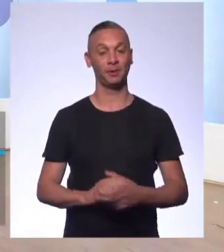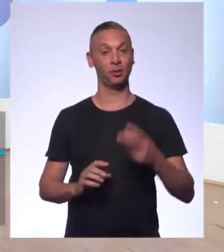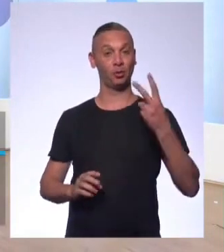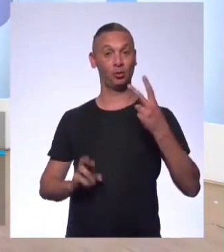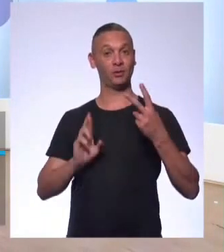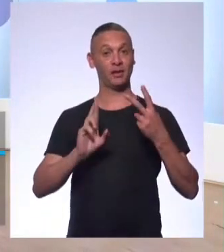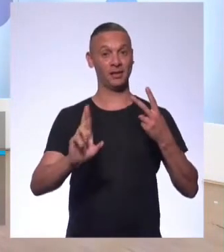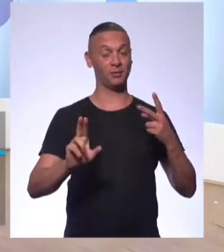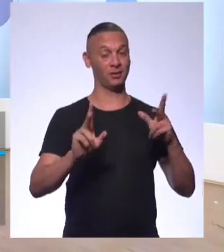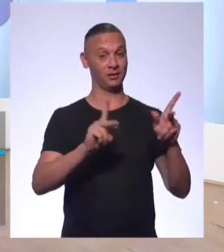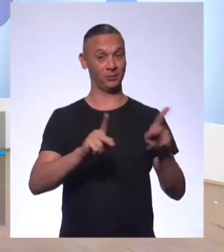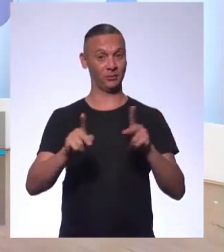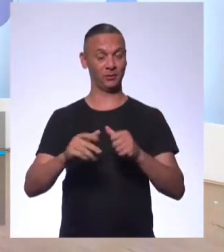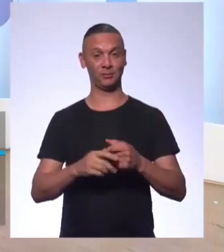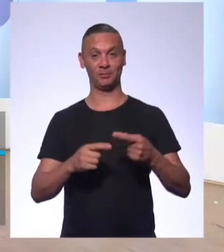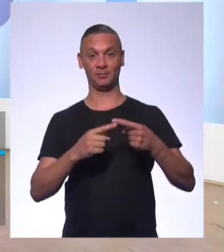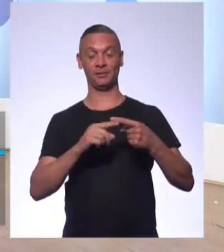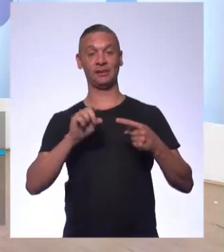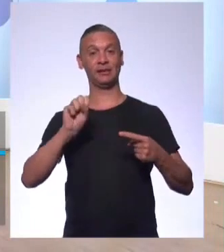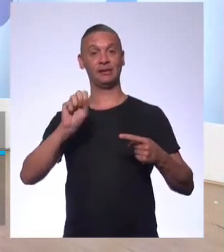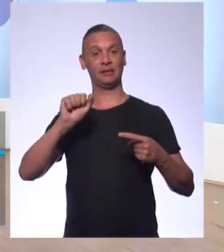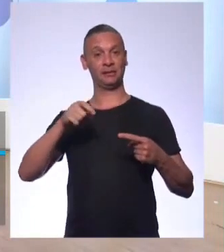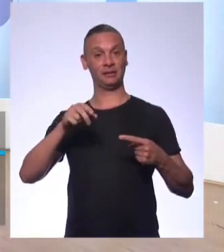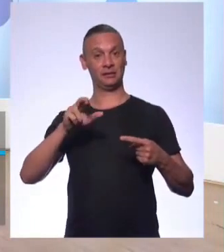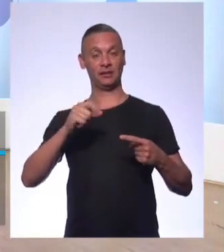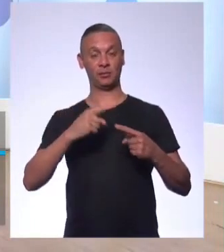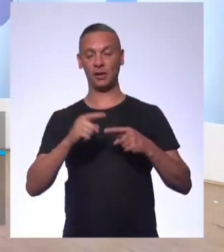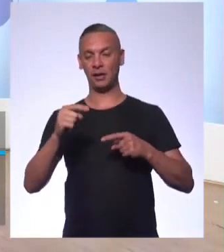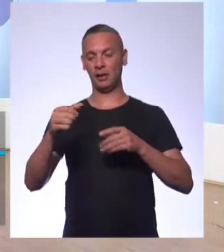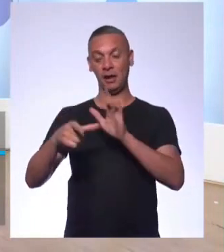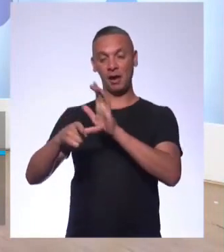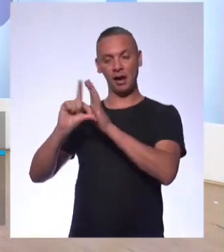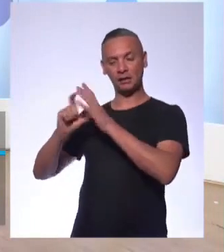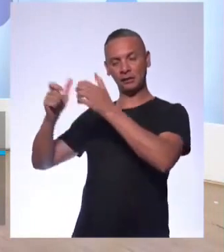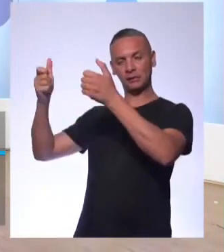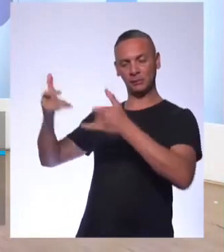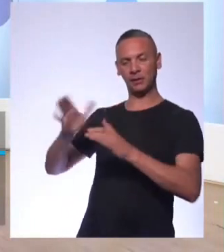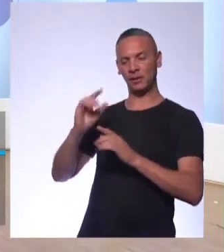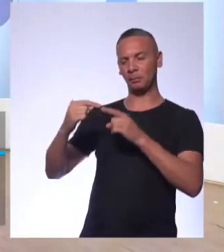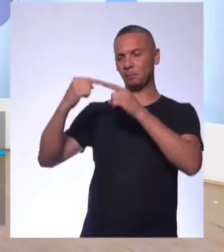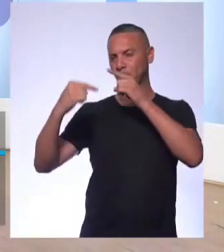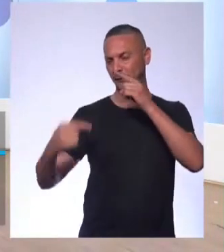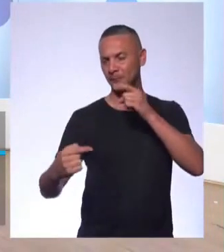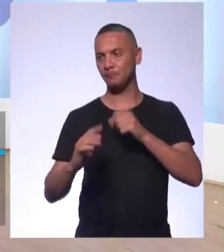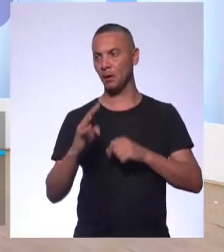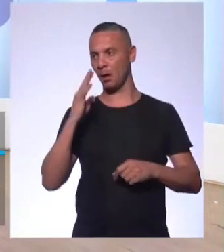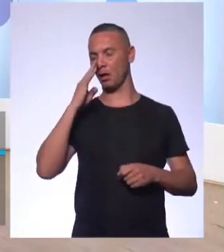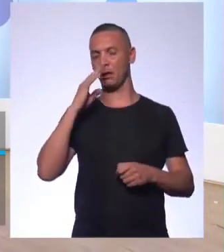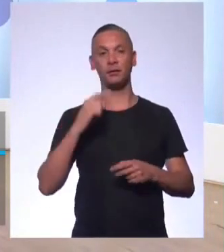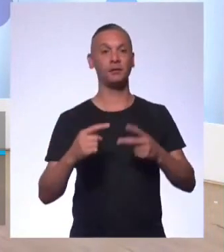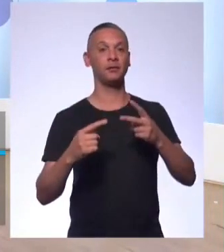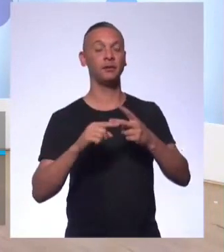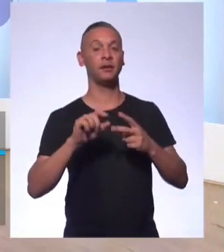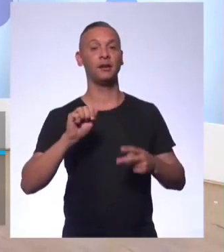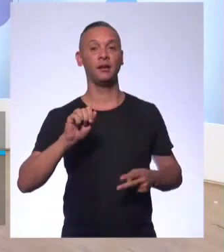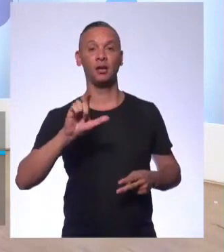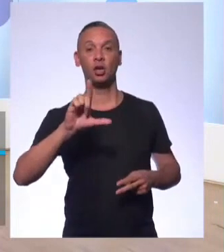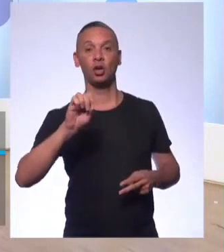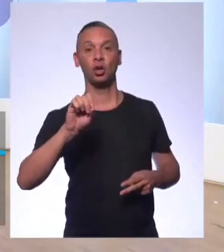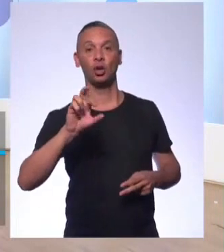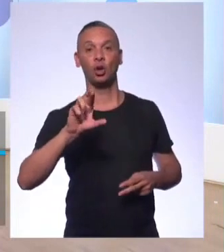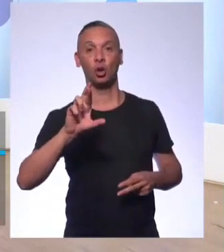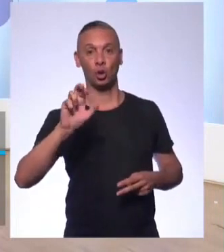respostas de professoras aqui. A professora Sandra Regina, pela sua postura anterior. Certo. A professora, acho que é Lohan,